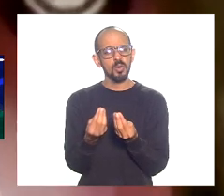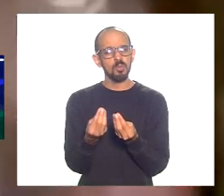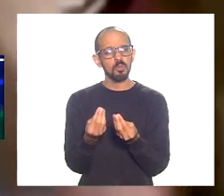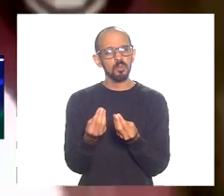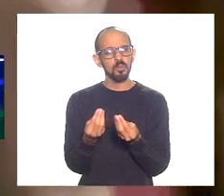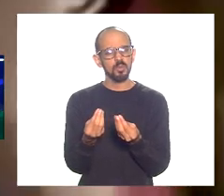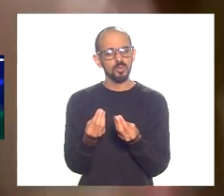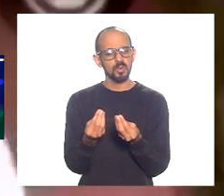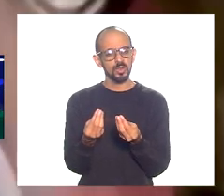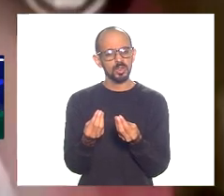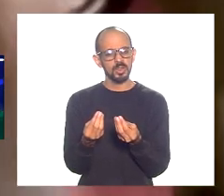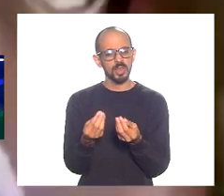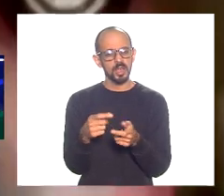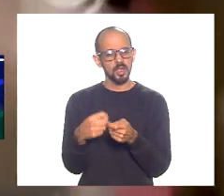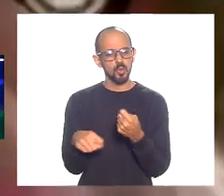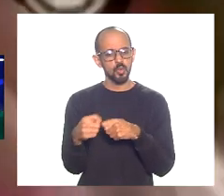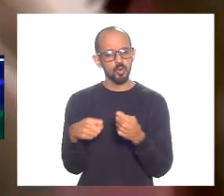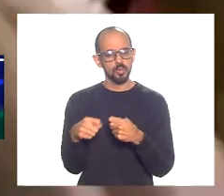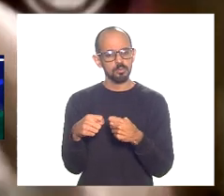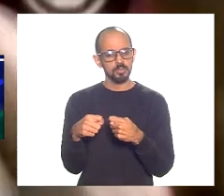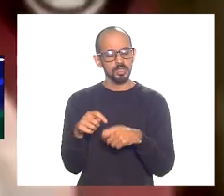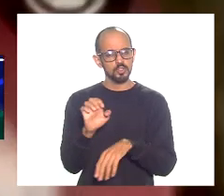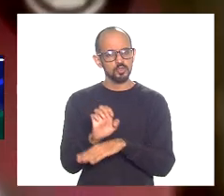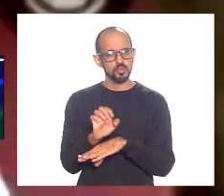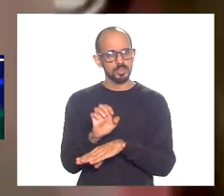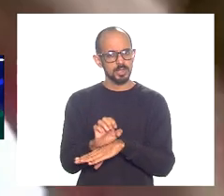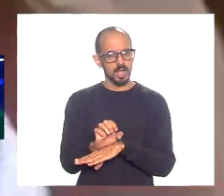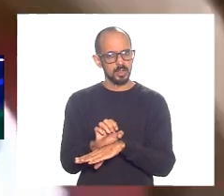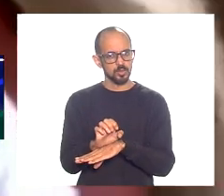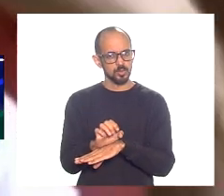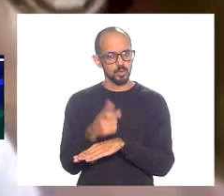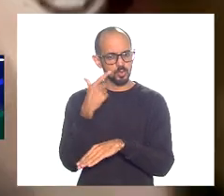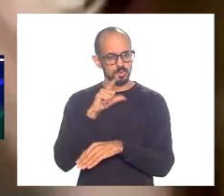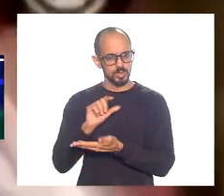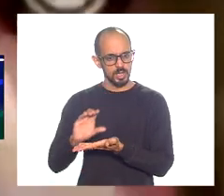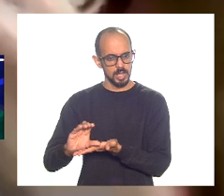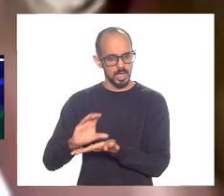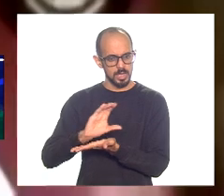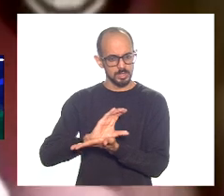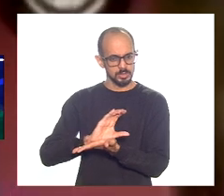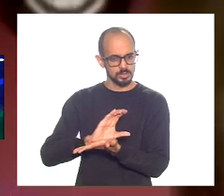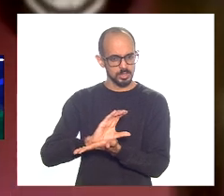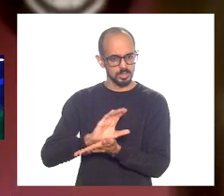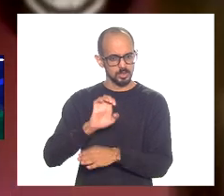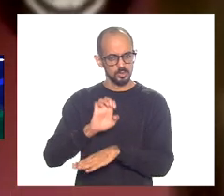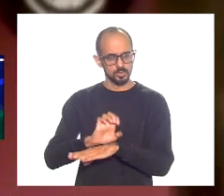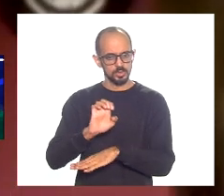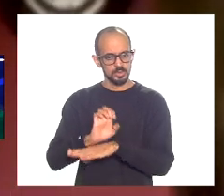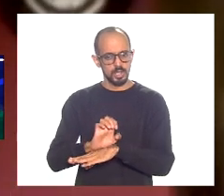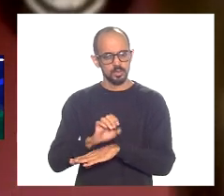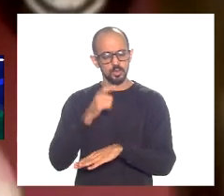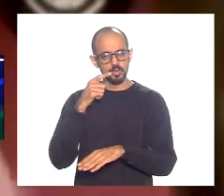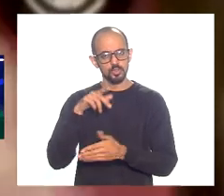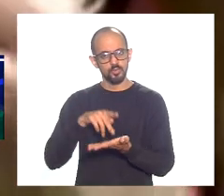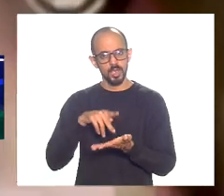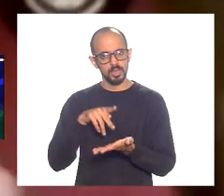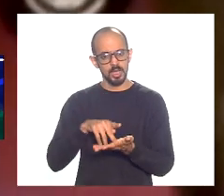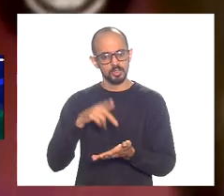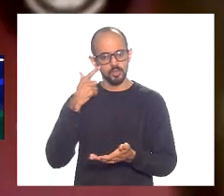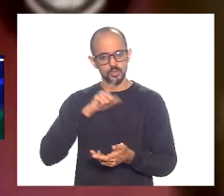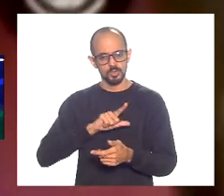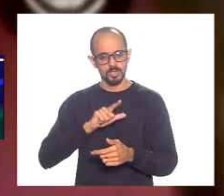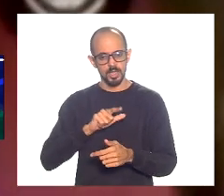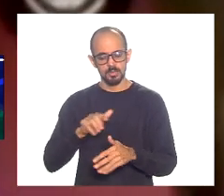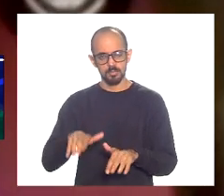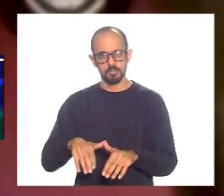Como é que a economia de um Estado, como é que a receita desse Estado, ela realmente vai ter